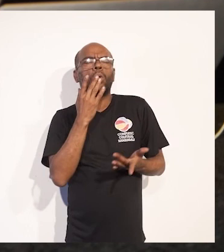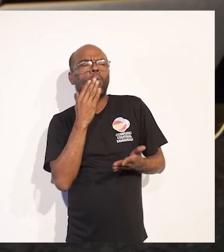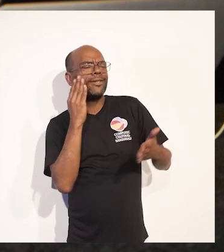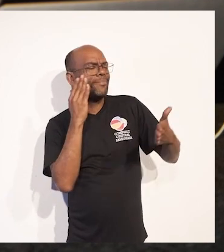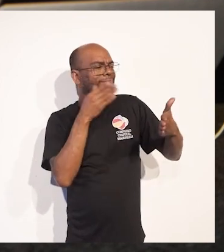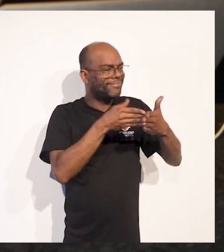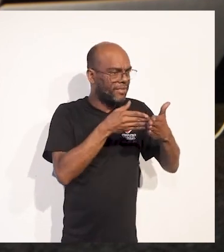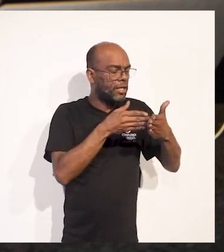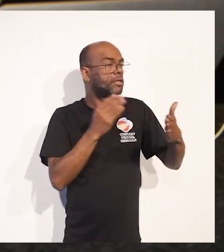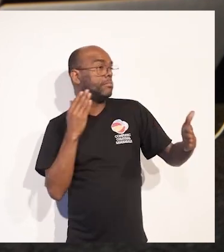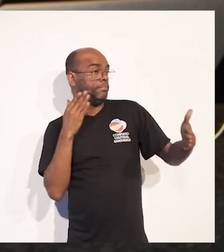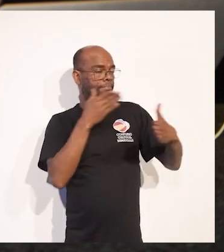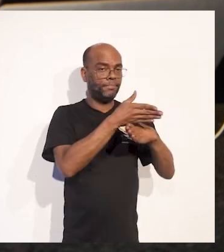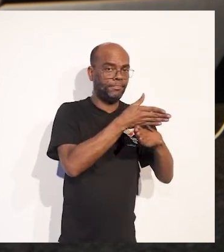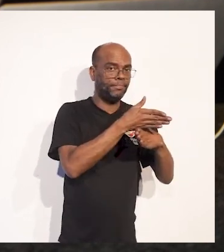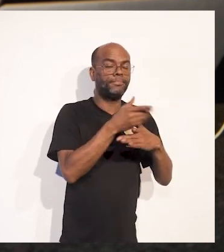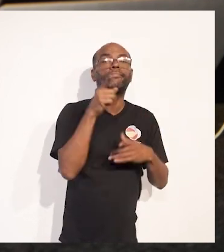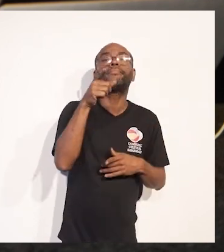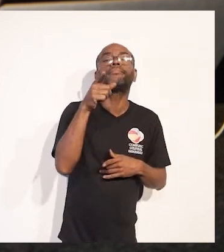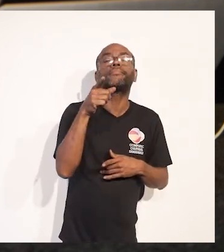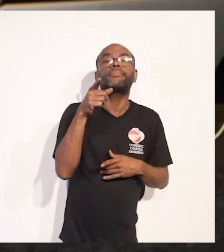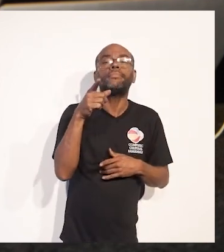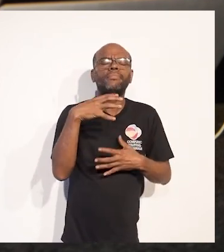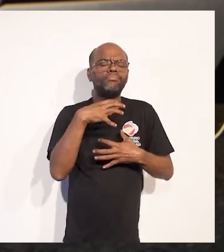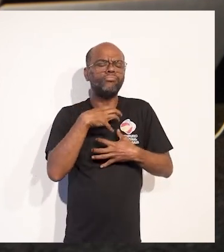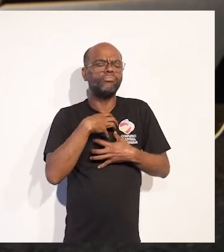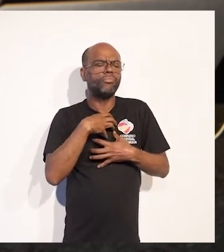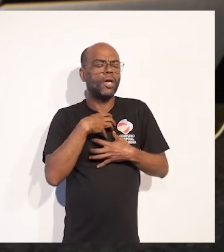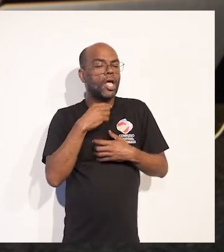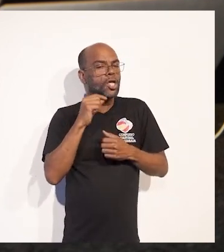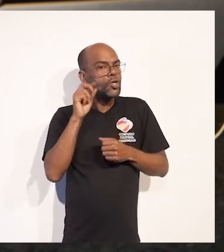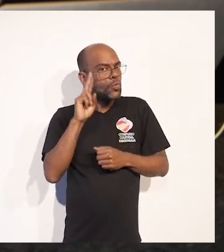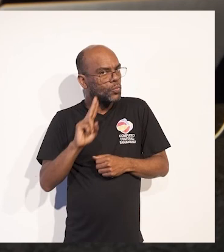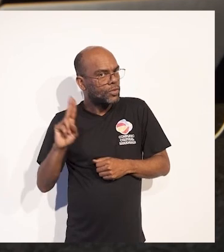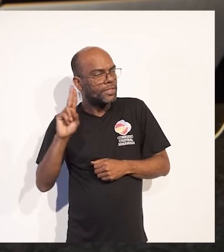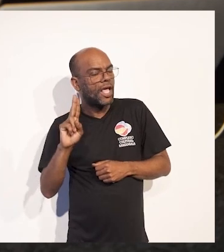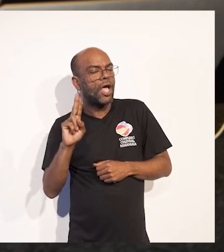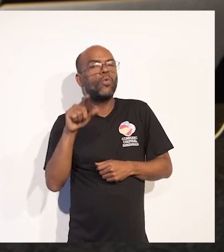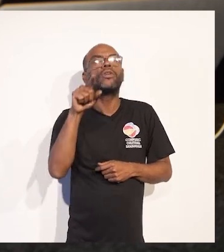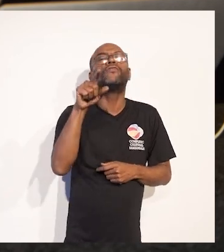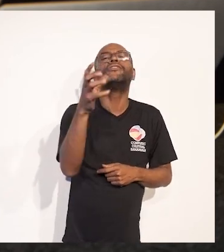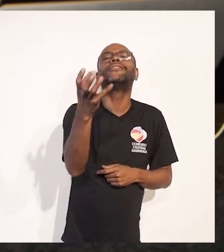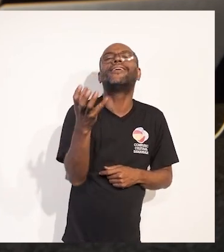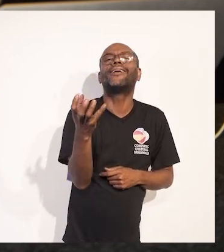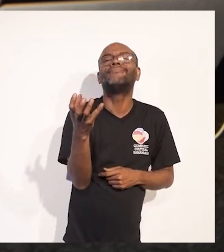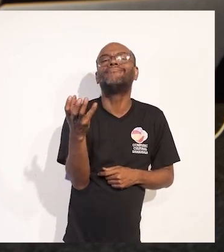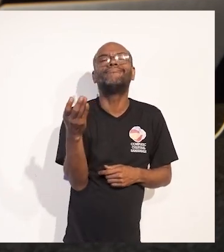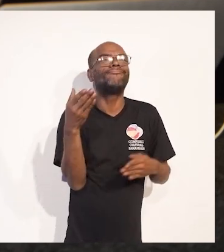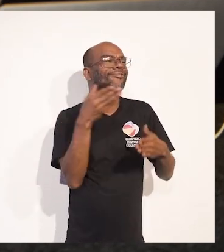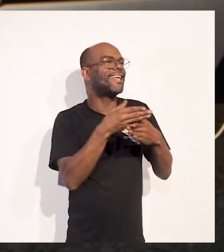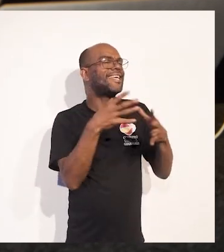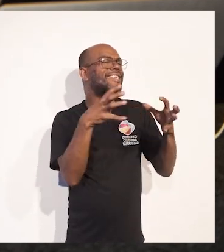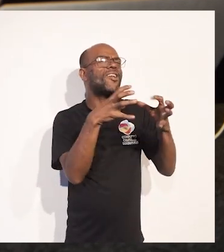bloqueando e que cor ele está passando, justamente para você utilizar a cor correta ou a cor que você deseja, sem influenciar